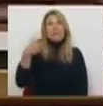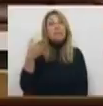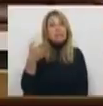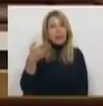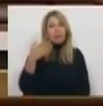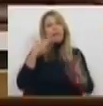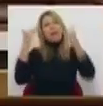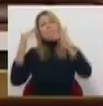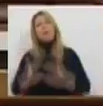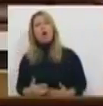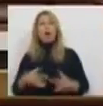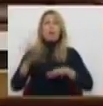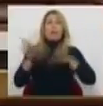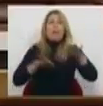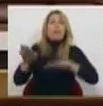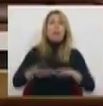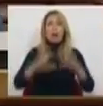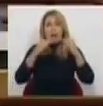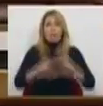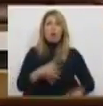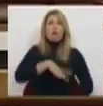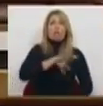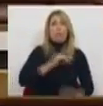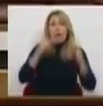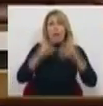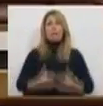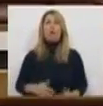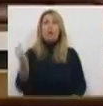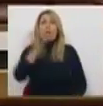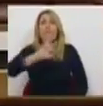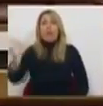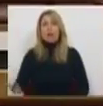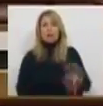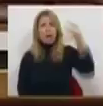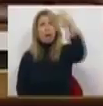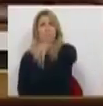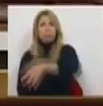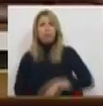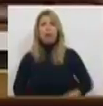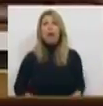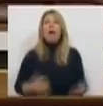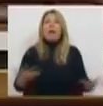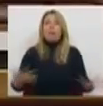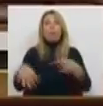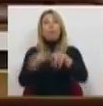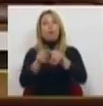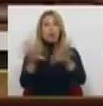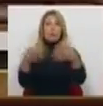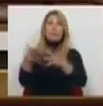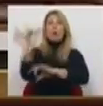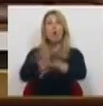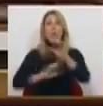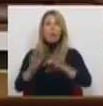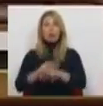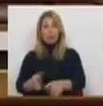é menor do que a Itália, é menor do que a Espanha, é menor do que a França. Afinal, as políticas da Comissão Europeia são tão fortes com os